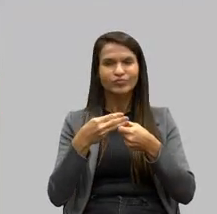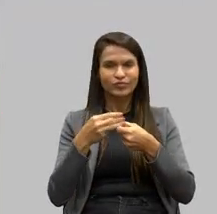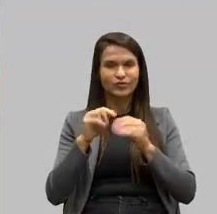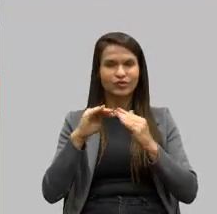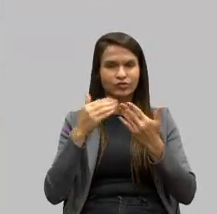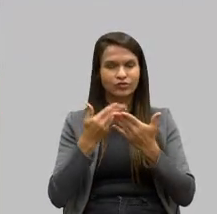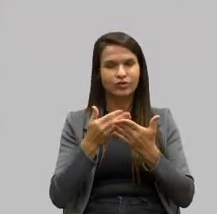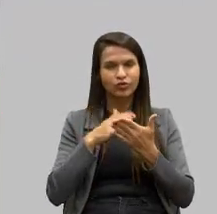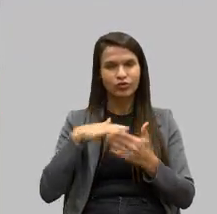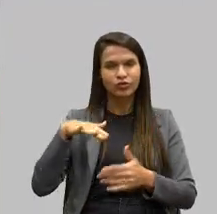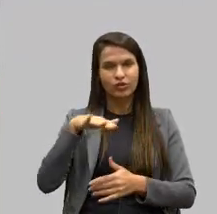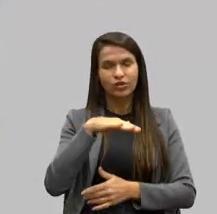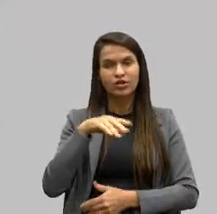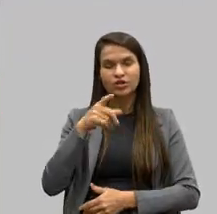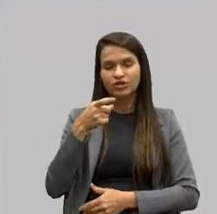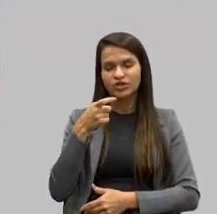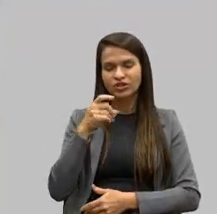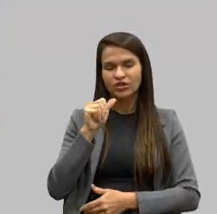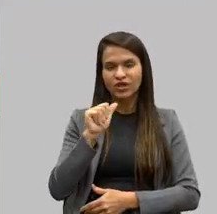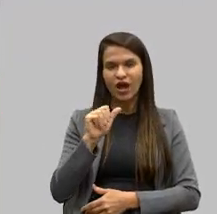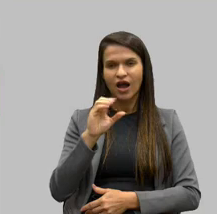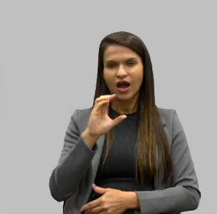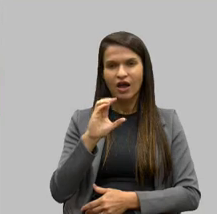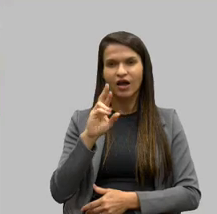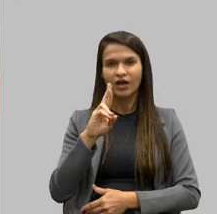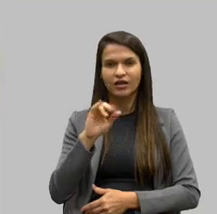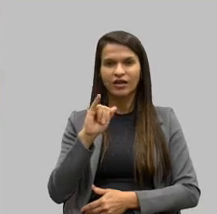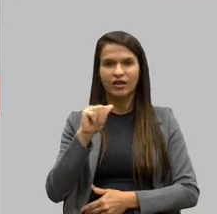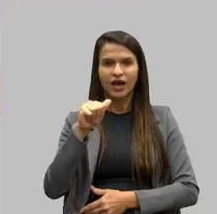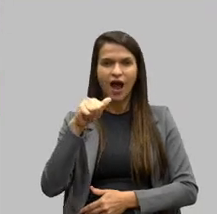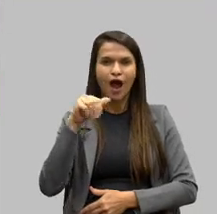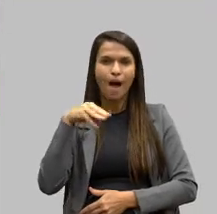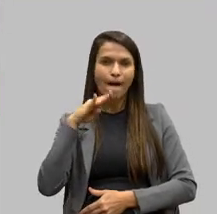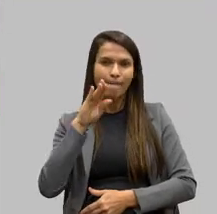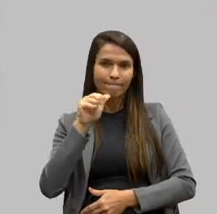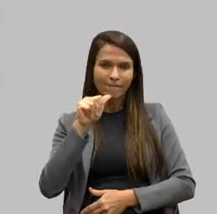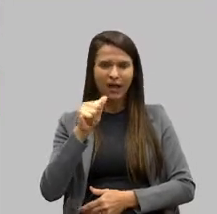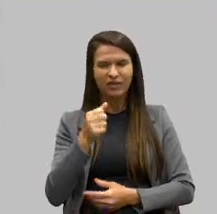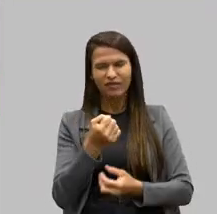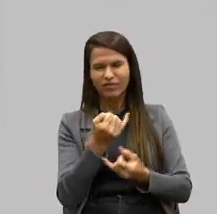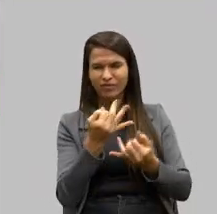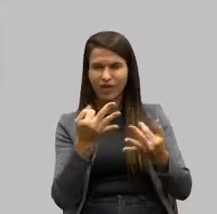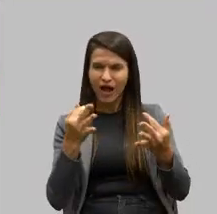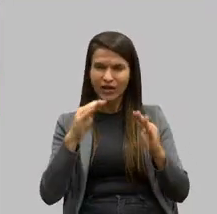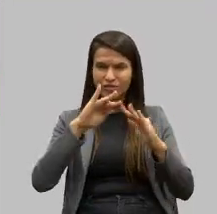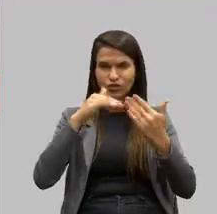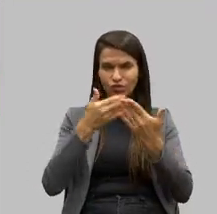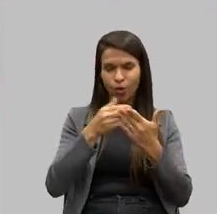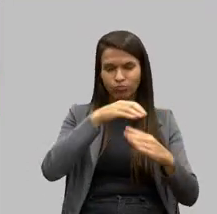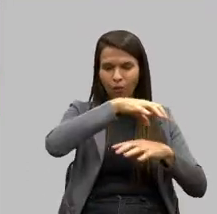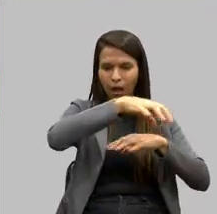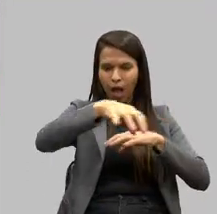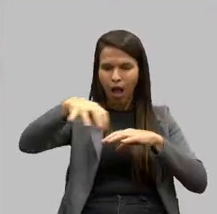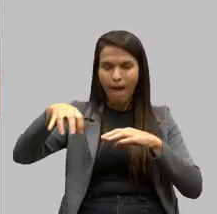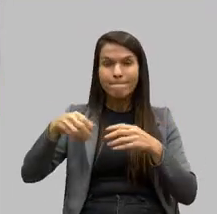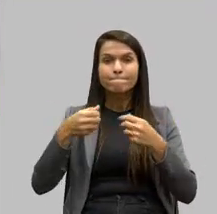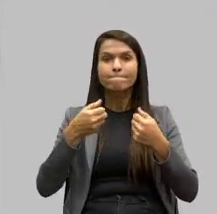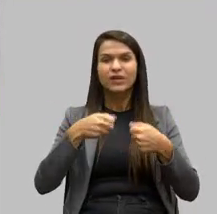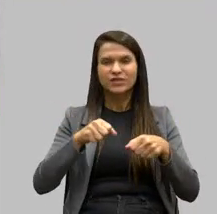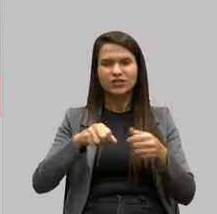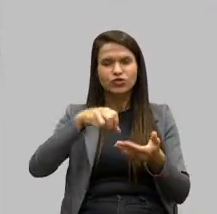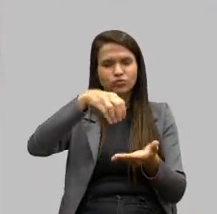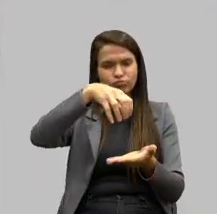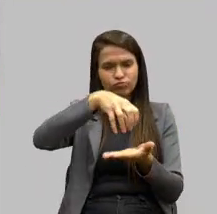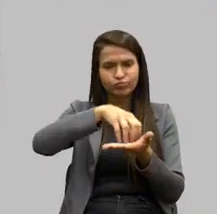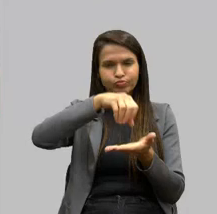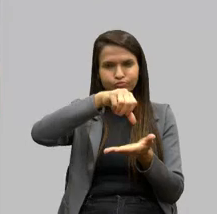território Xacriabá e tem inúmeras outras escolas no território, que, inclusive, precisam de sede, precisam de